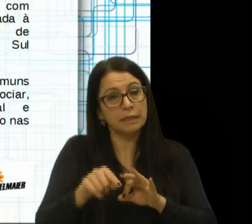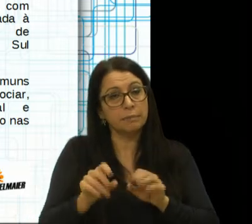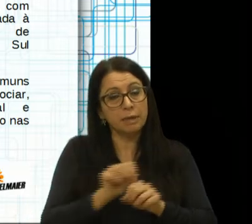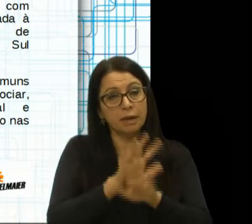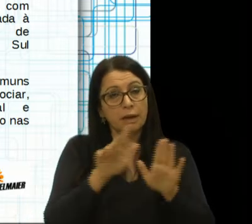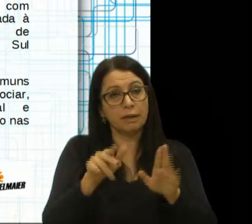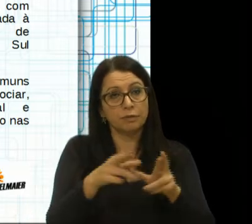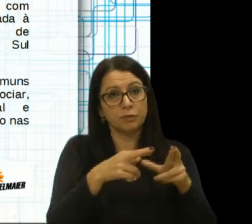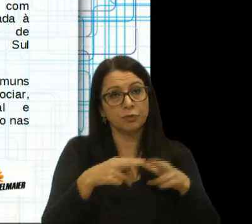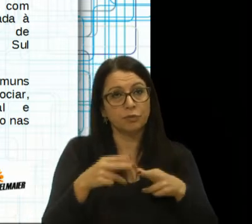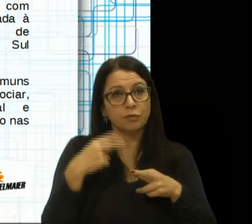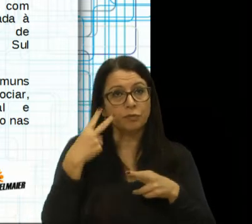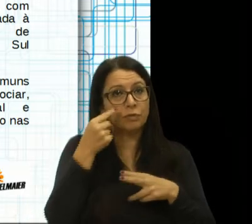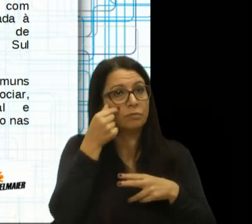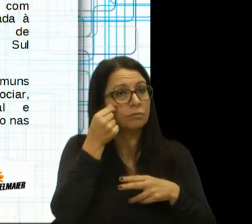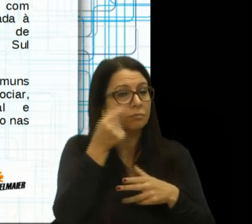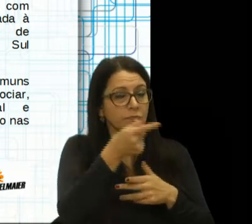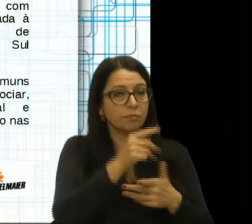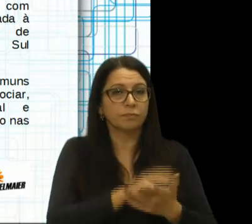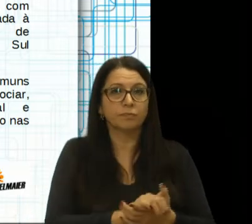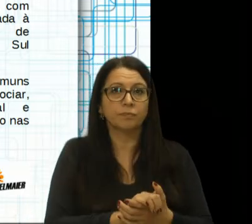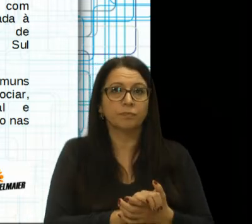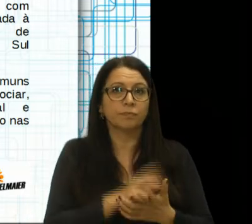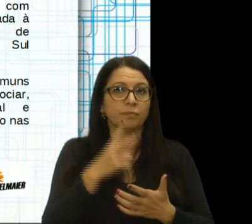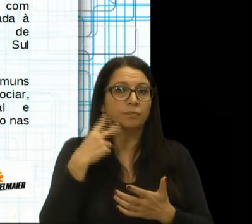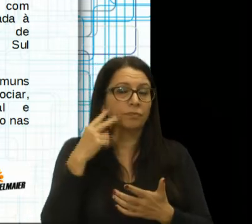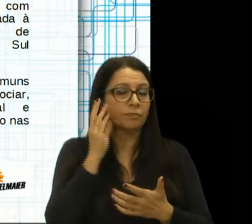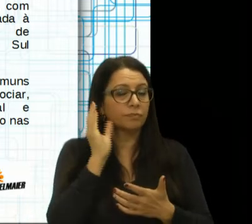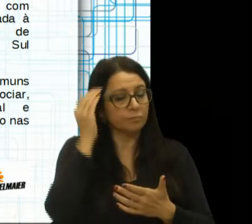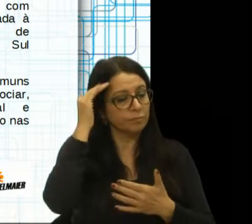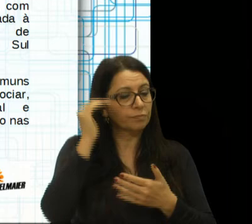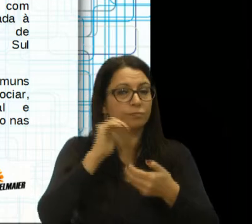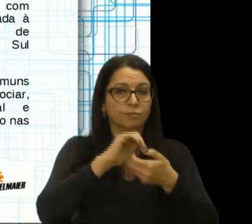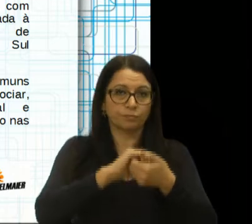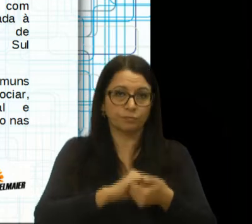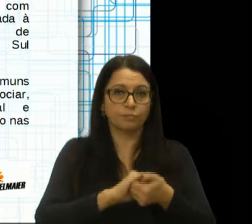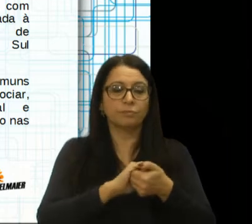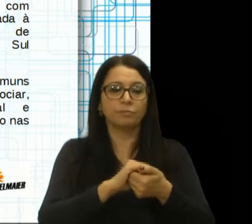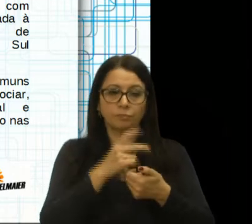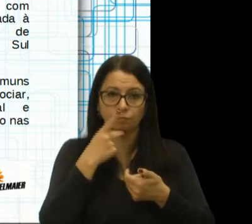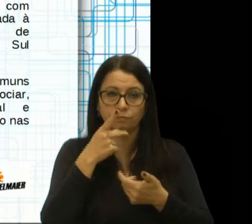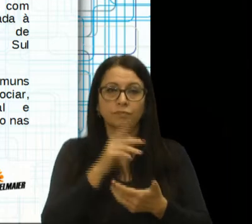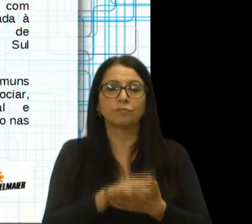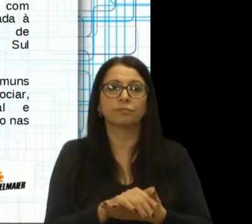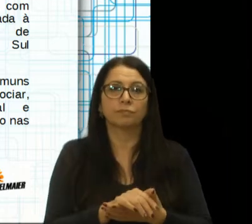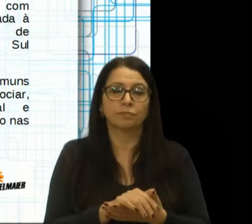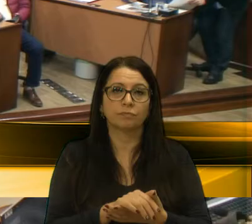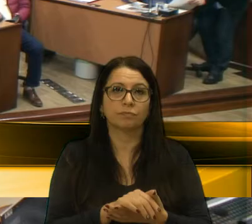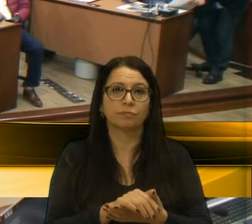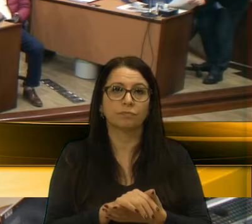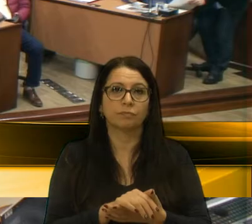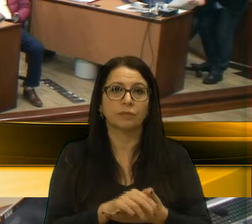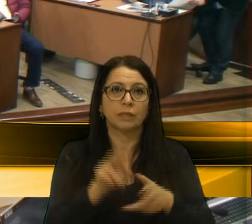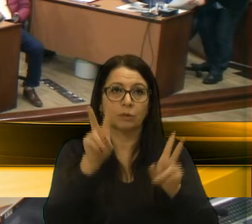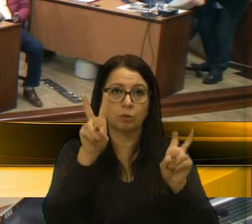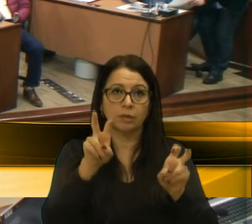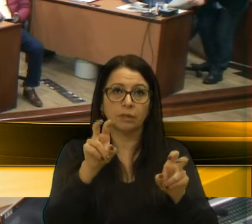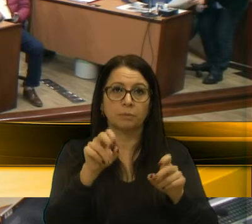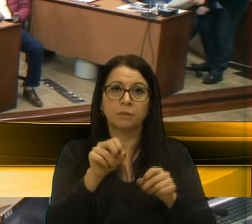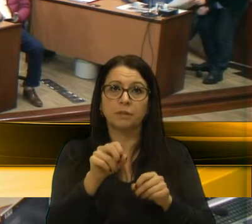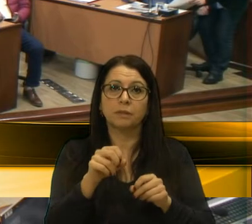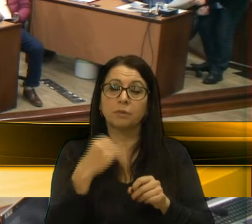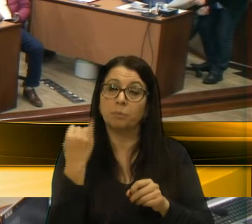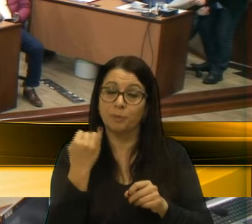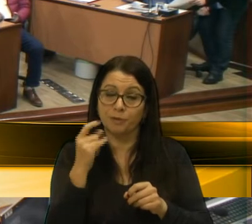região. Vereador Eloy, seu à parte. Vereador Felipe, cumprimentos pela abordar esse tema tão apaixonante,